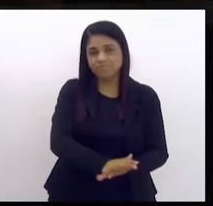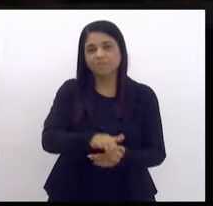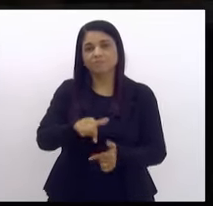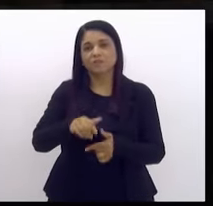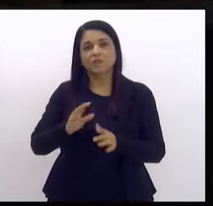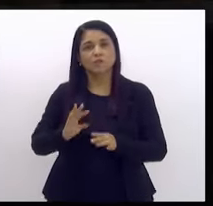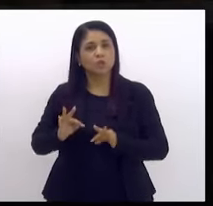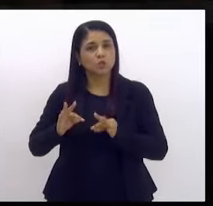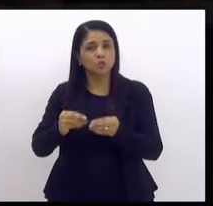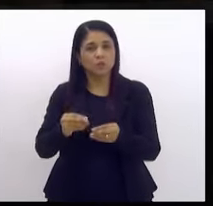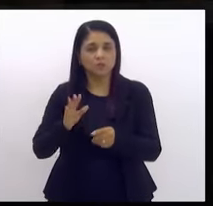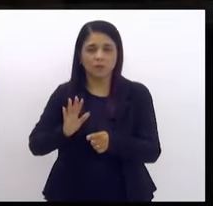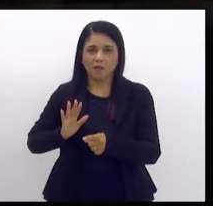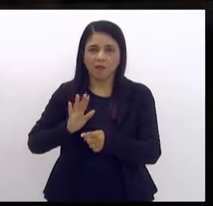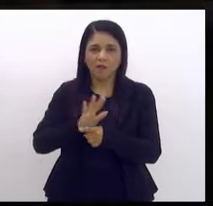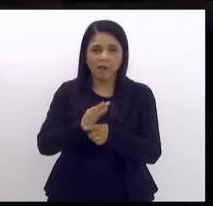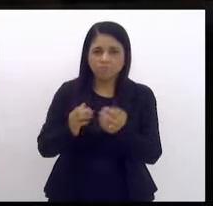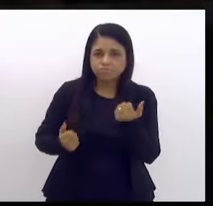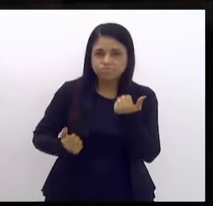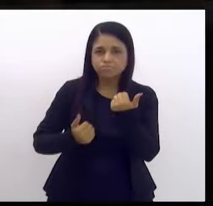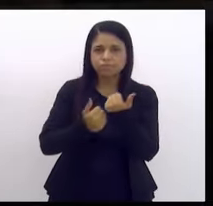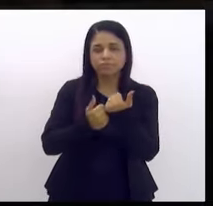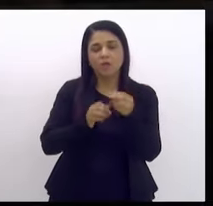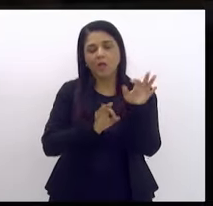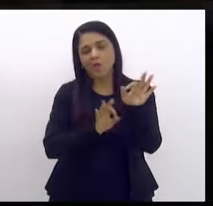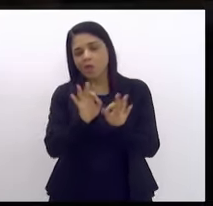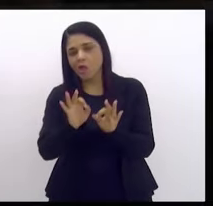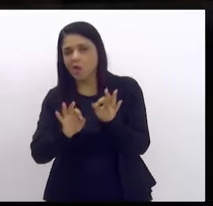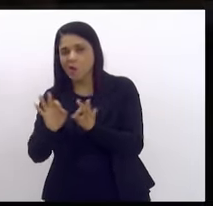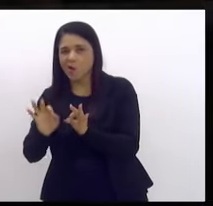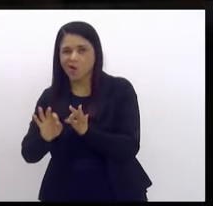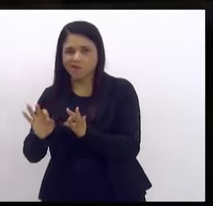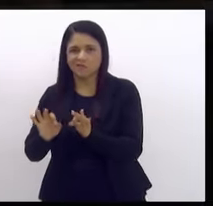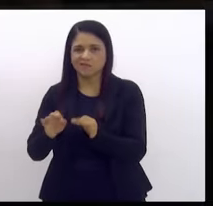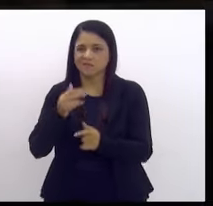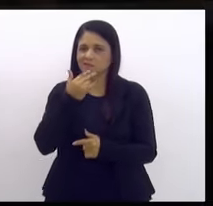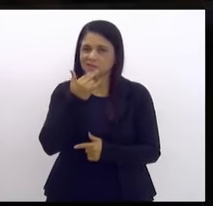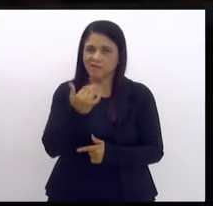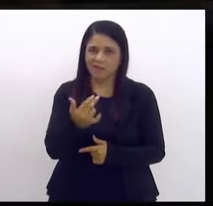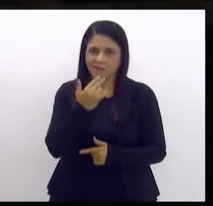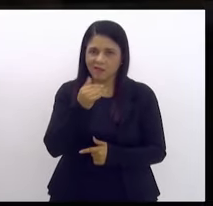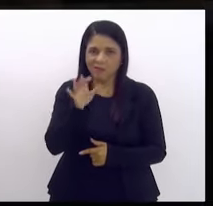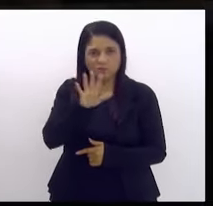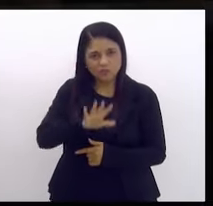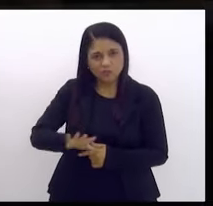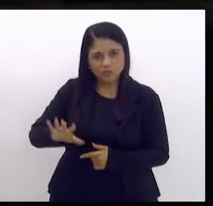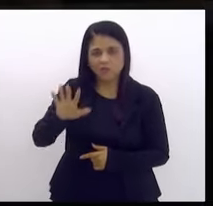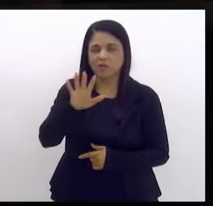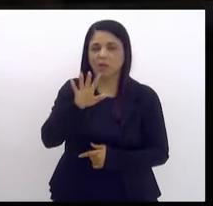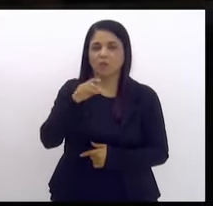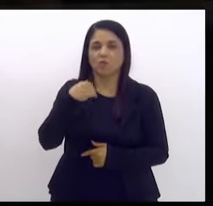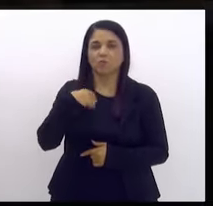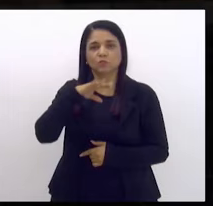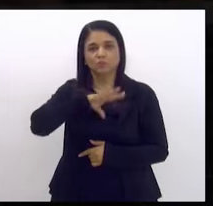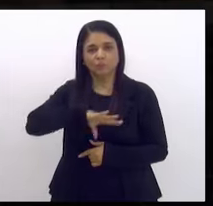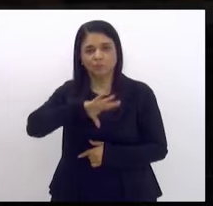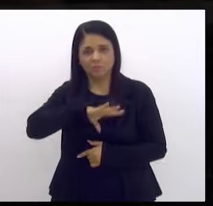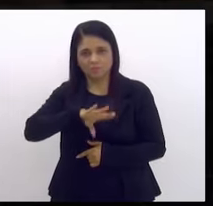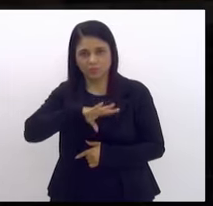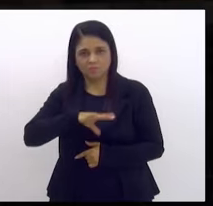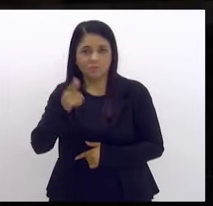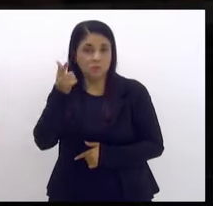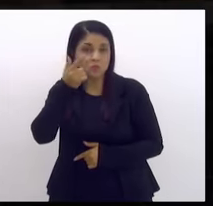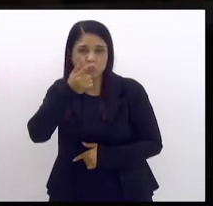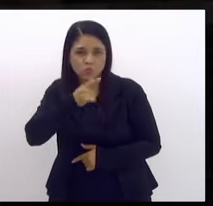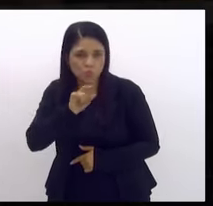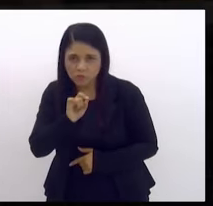ou que tentou esmagar toda a organicidade da língua geral falada aqui no português, mas que não conseguiu,